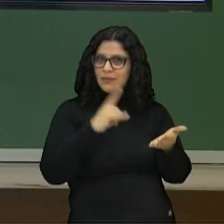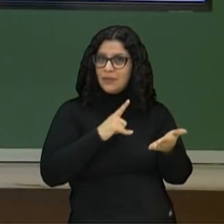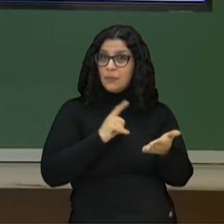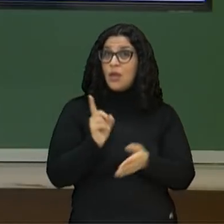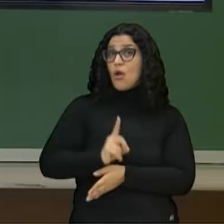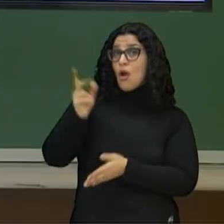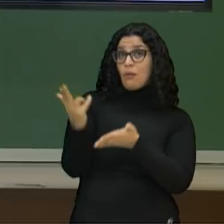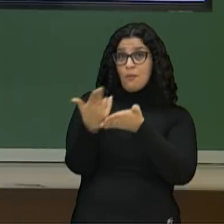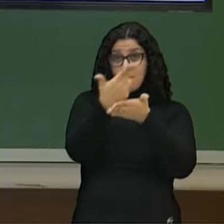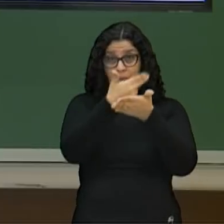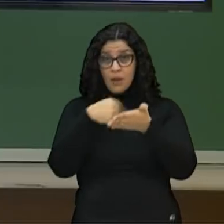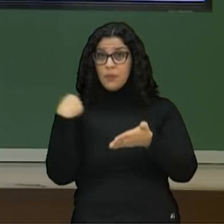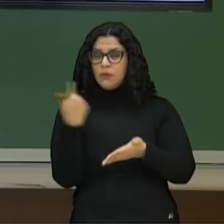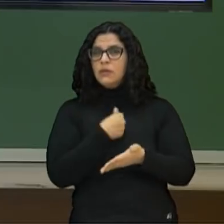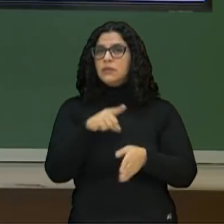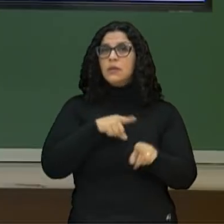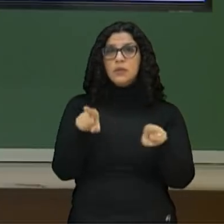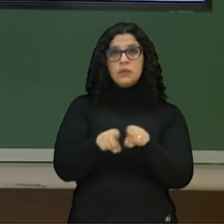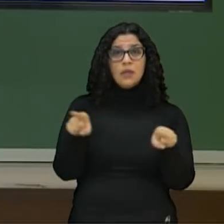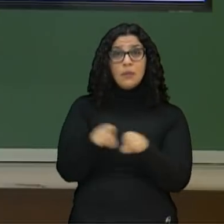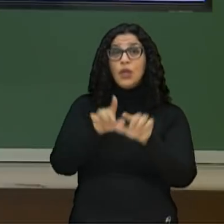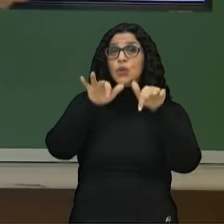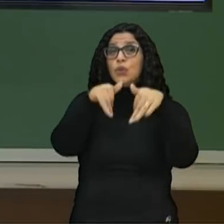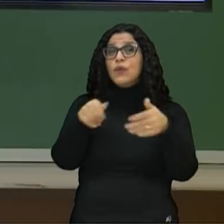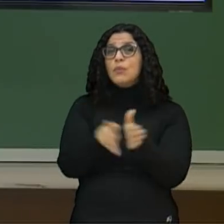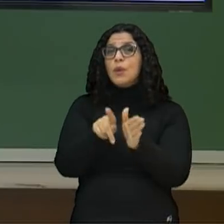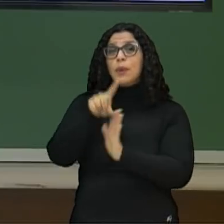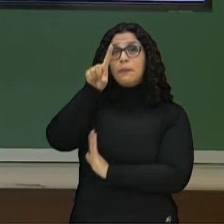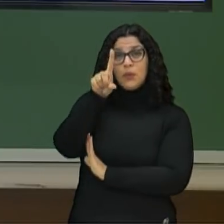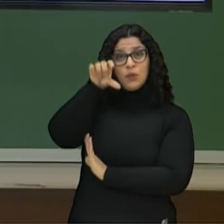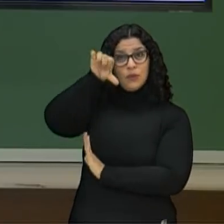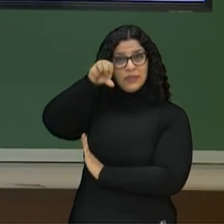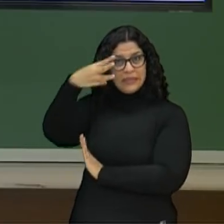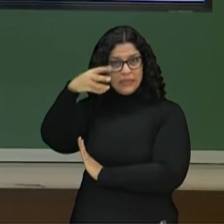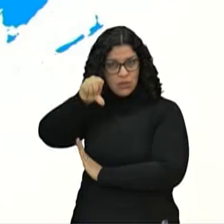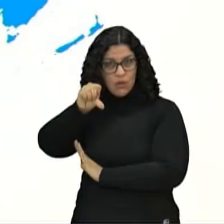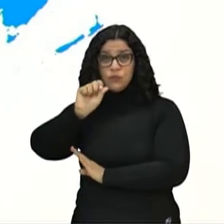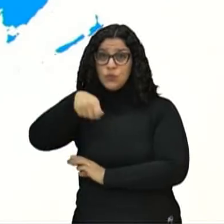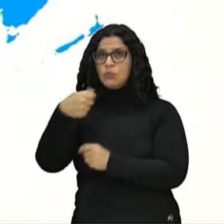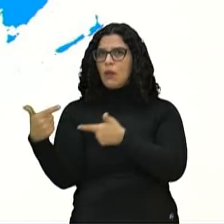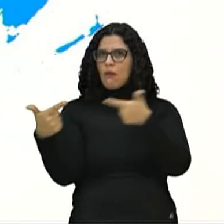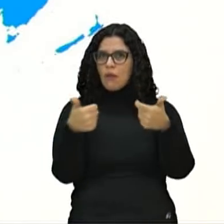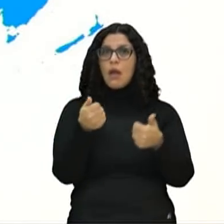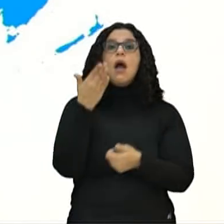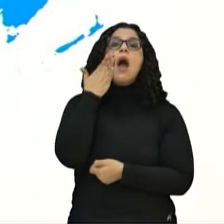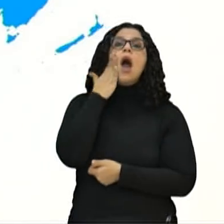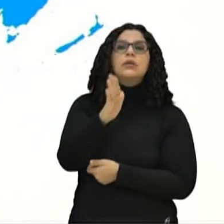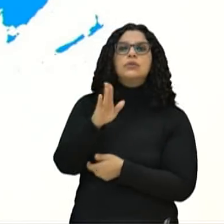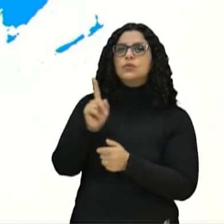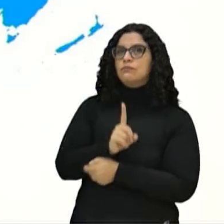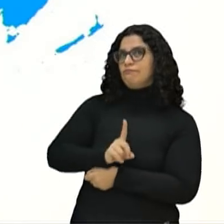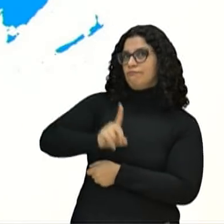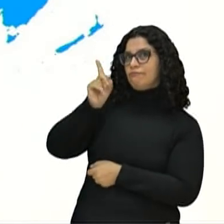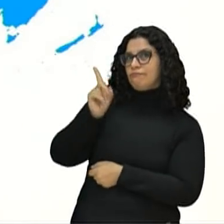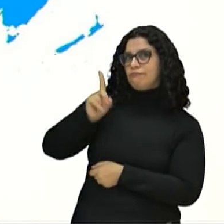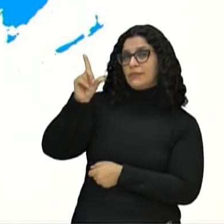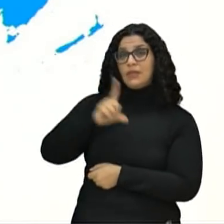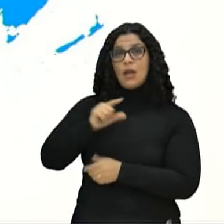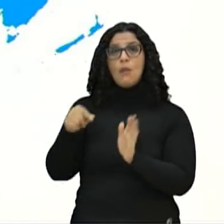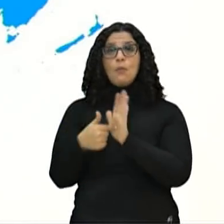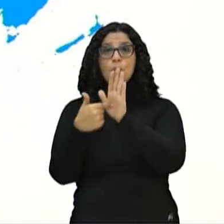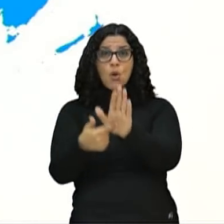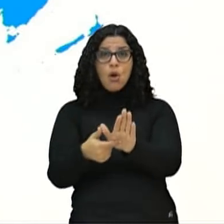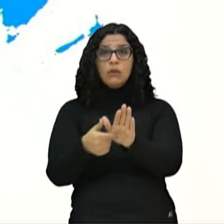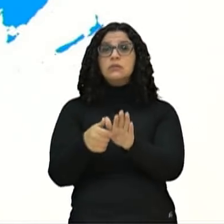o mapa que a gente tem então aí no final de 1939 para a guerra. Em azul no seu mapa estão aparecendo